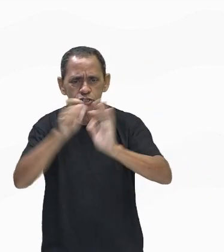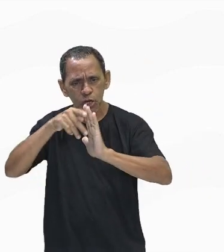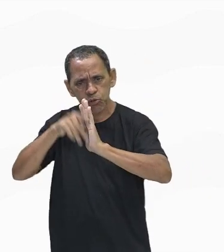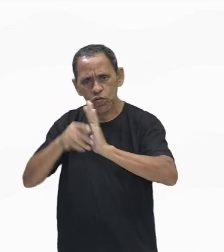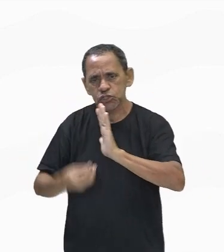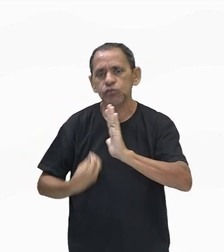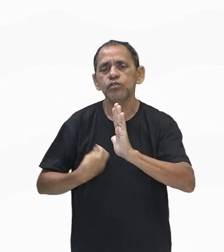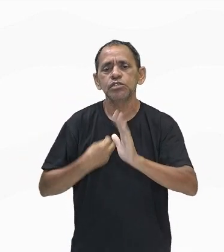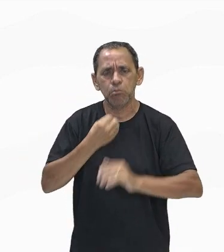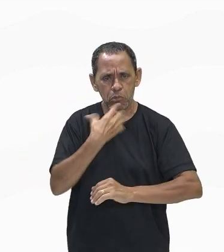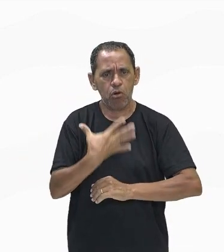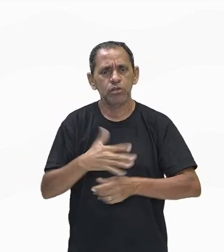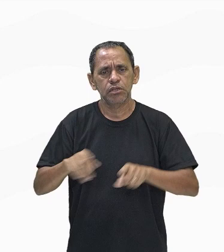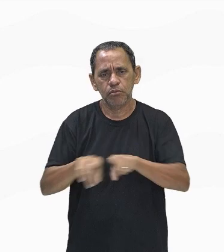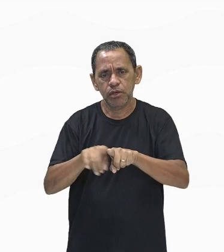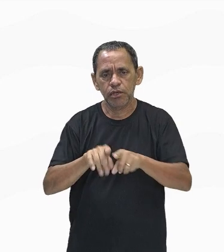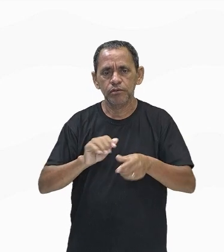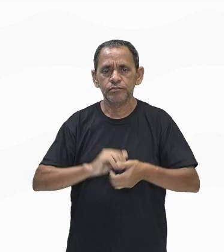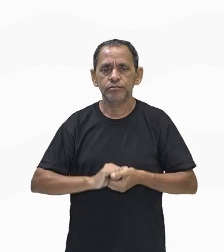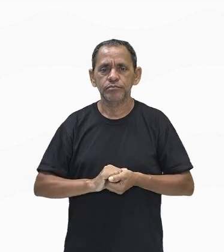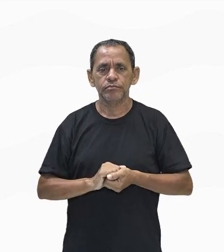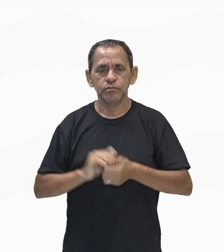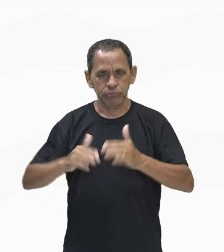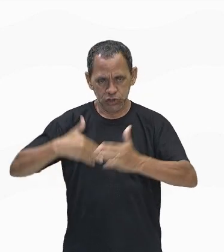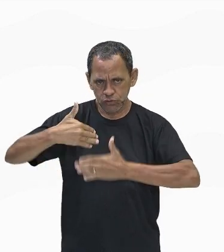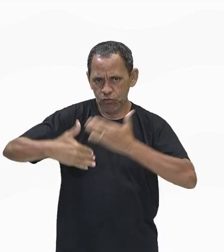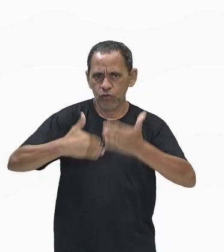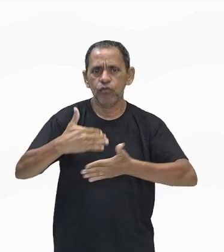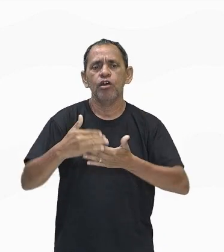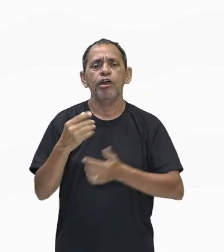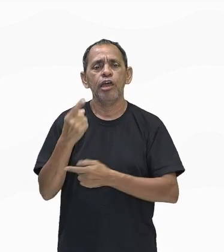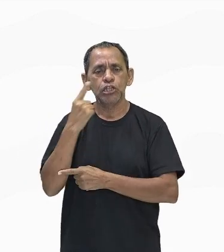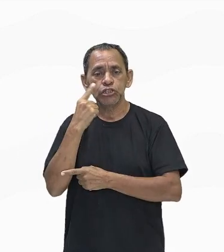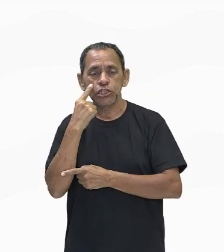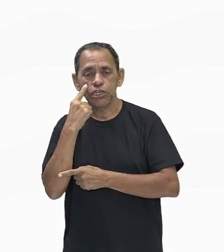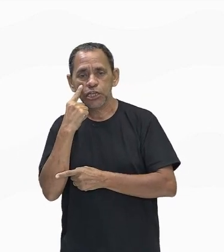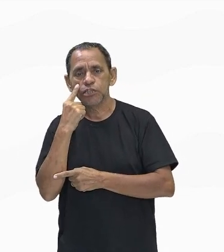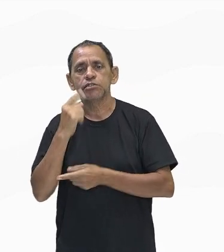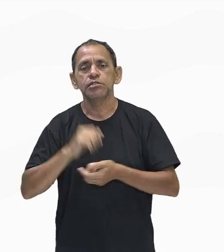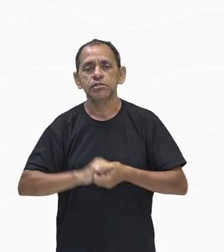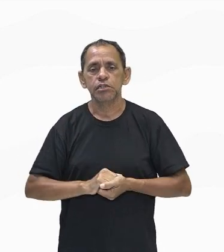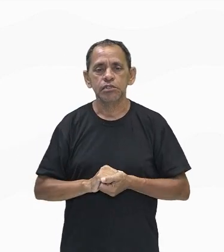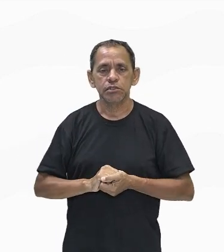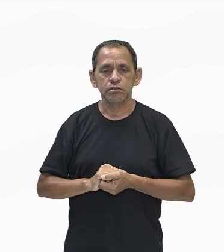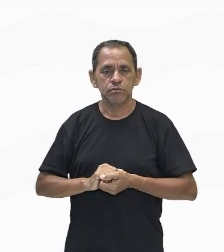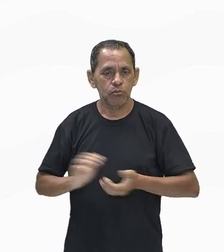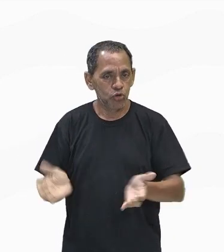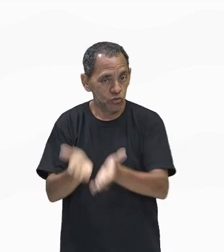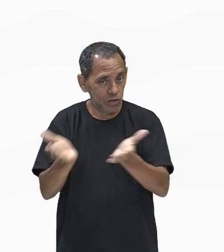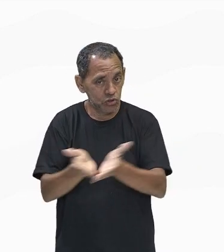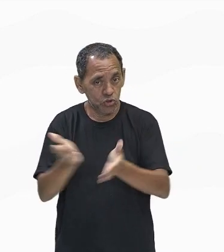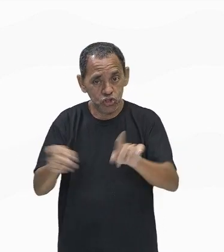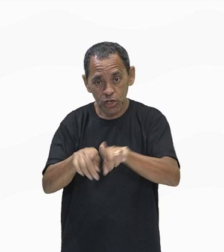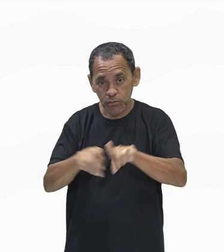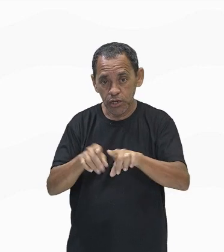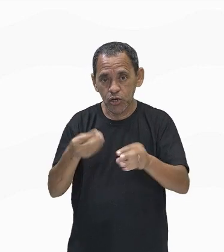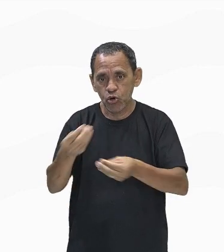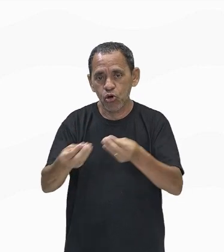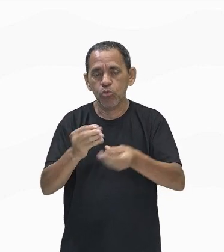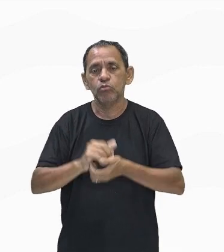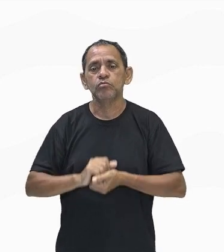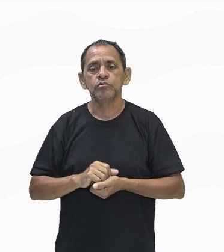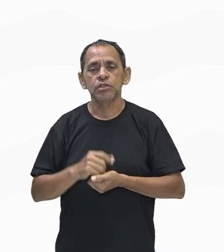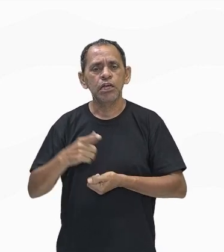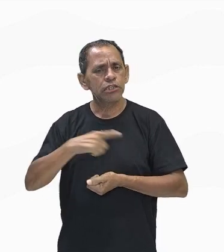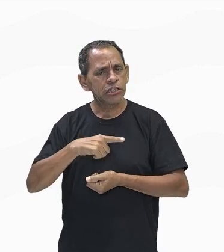maneira possível. Então, bem como os interesses, as necessidades, as influências e as motivações. Gente, eu fiz uma